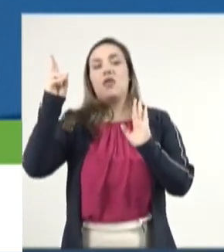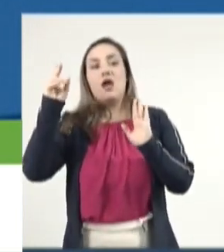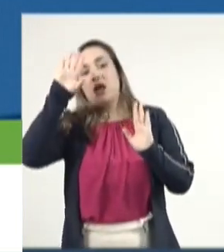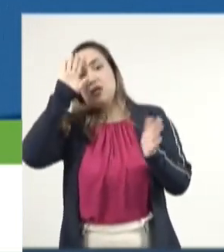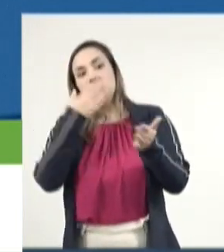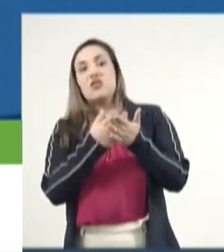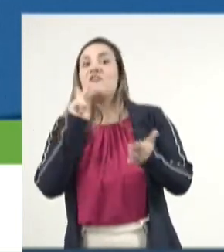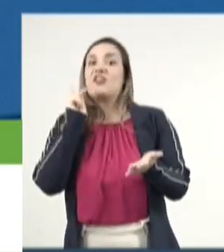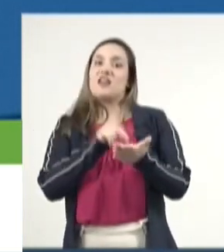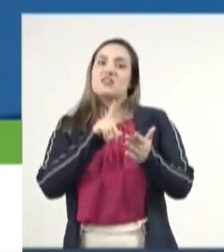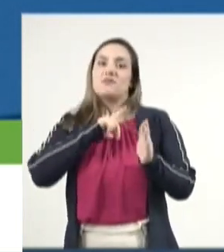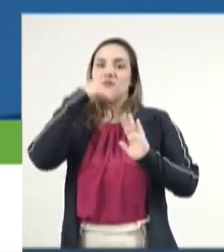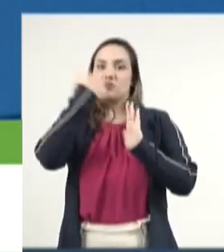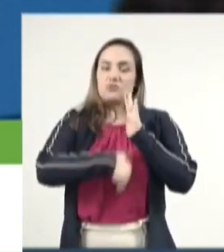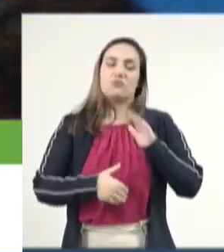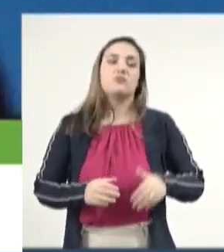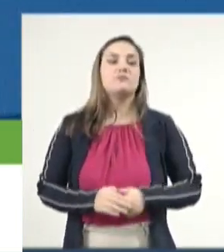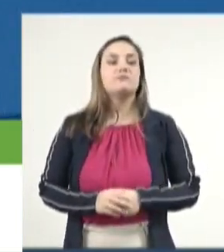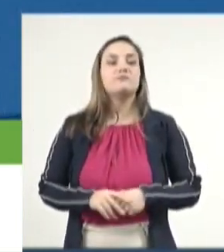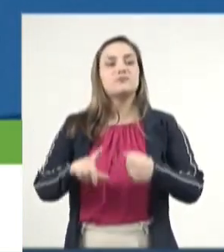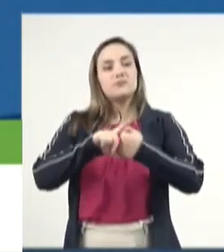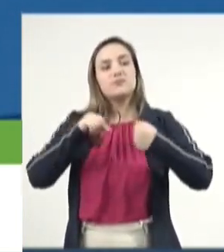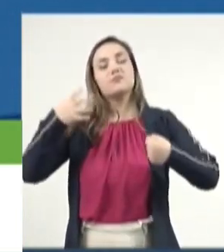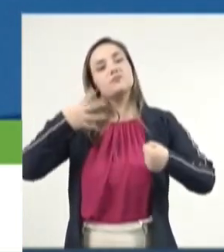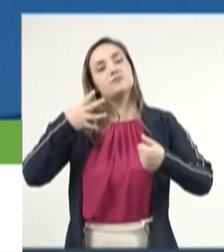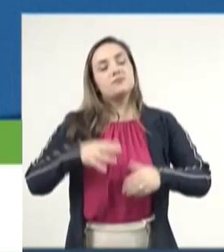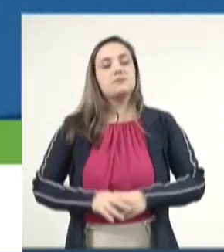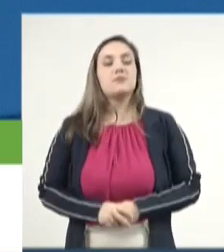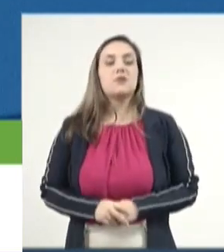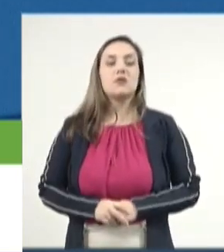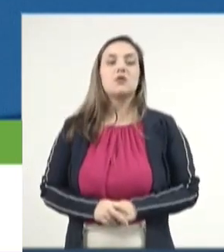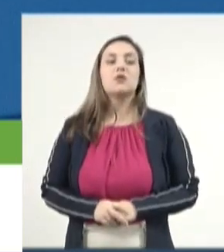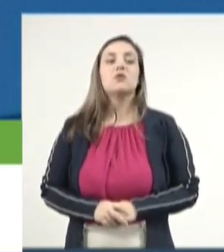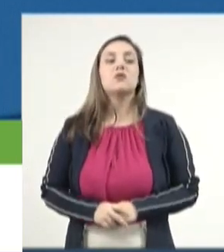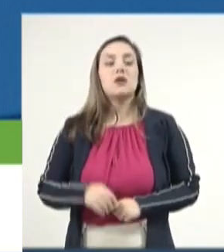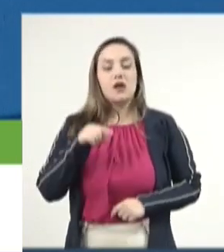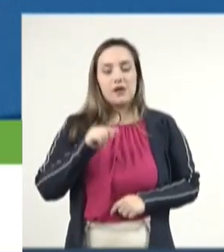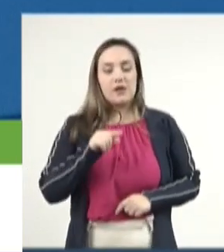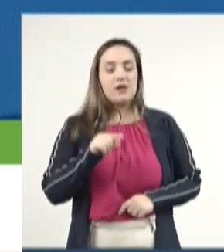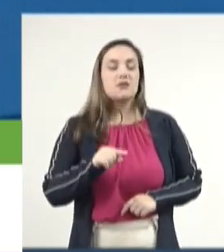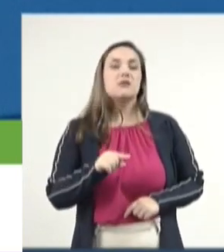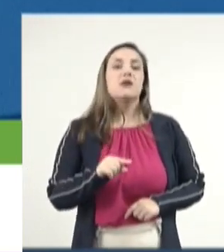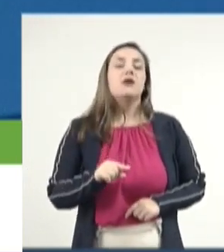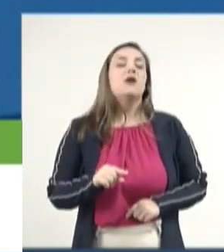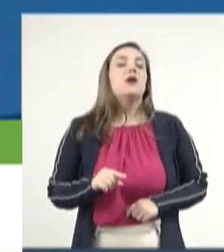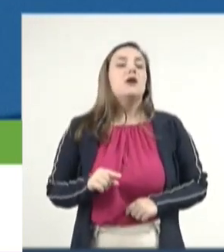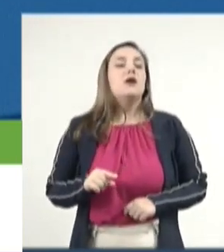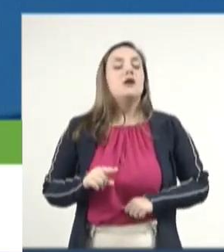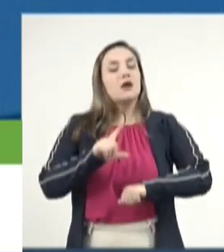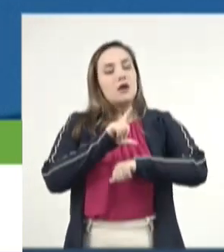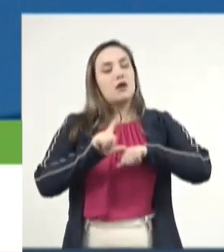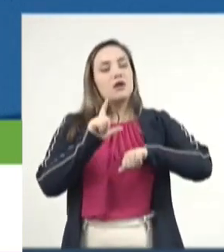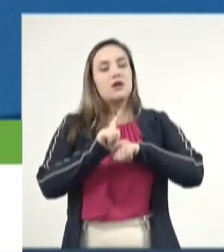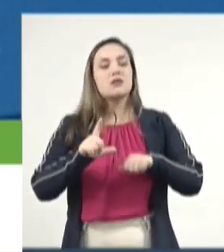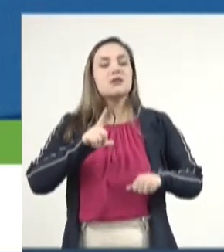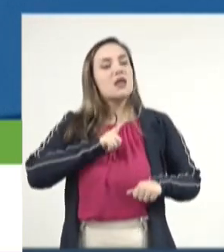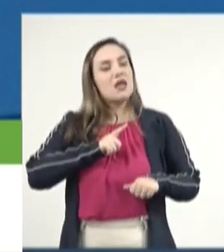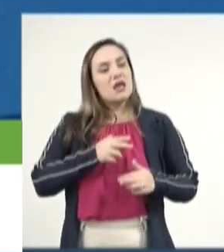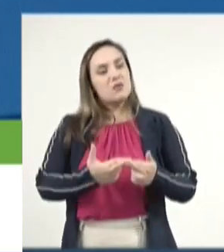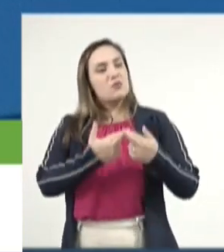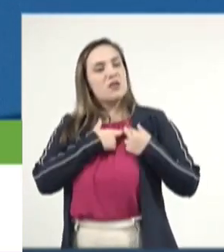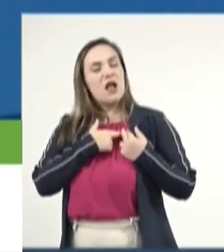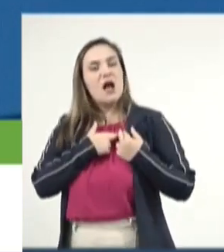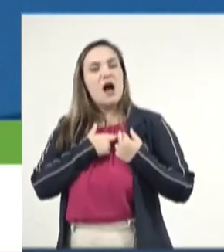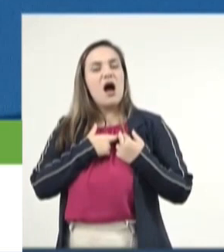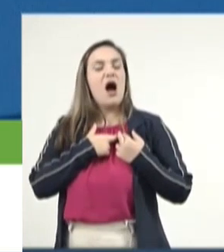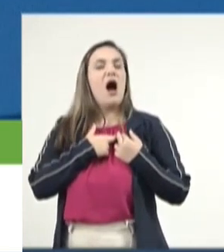do desconto. Artigo 4º. Os estabelecimentos comerciais que tratam o artigo 1º ficam obrigados a guardar informações